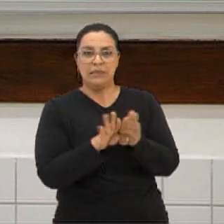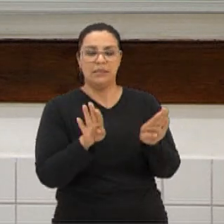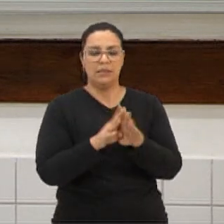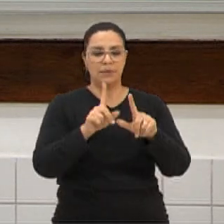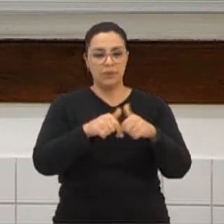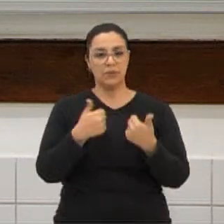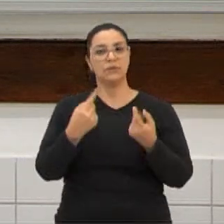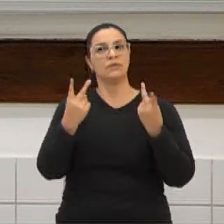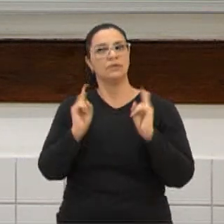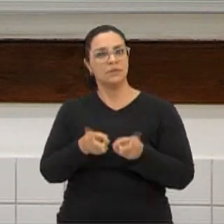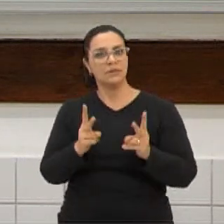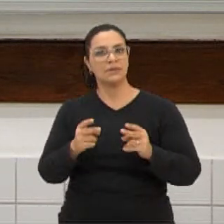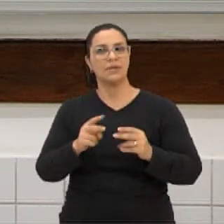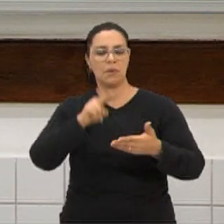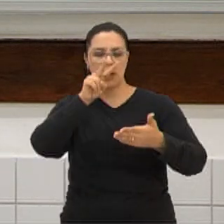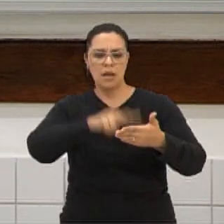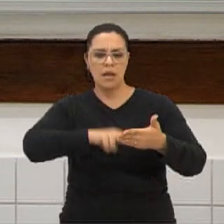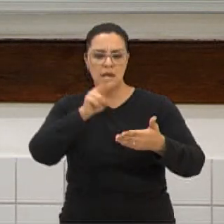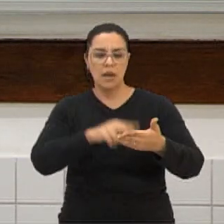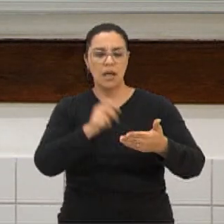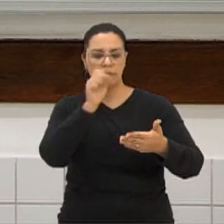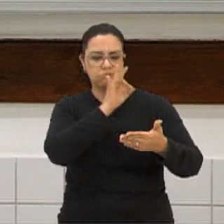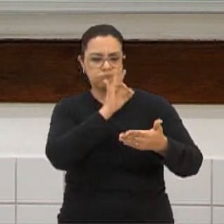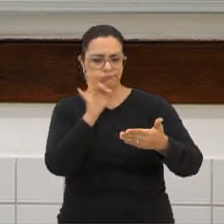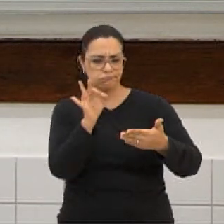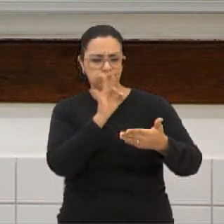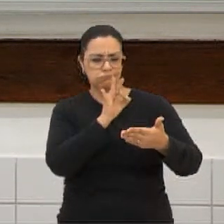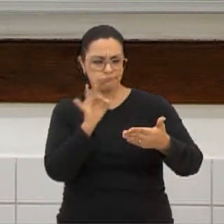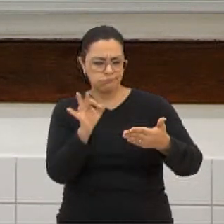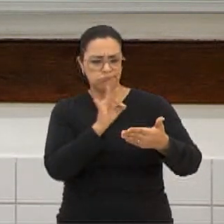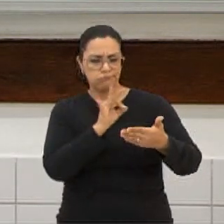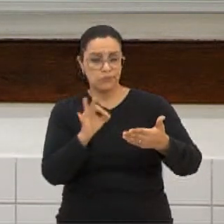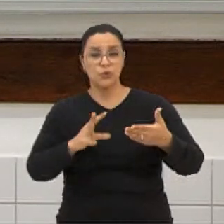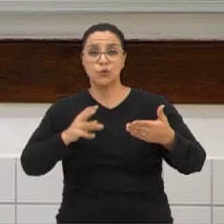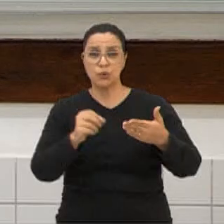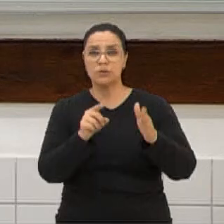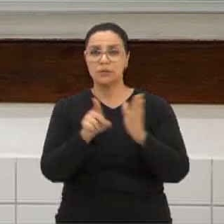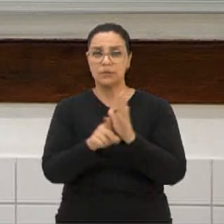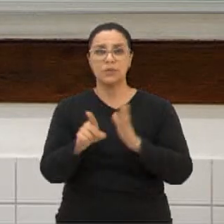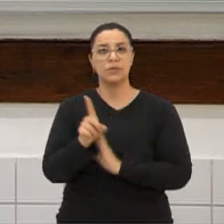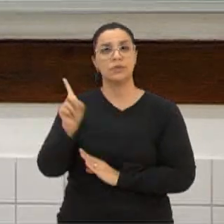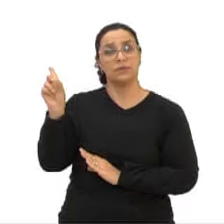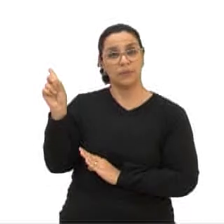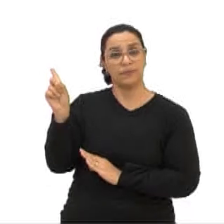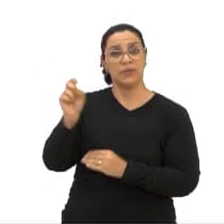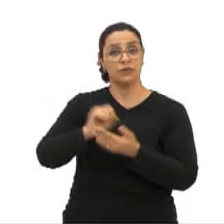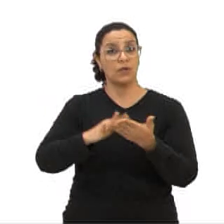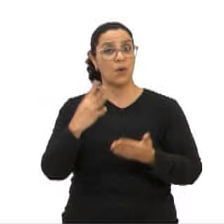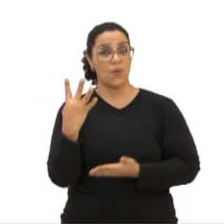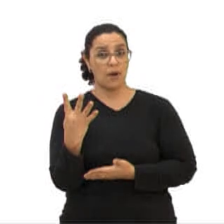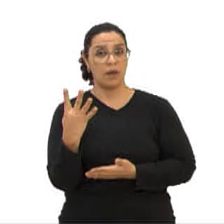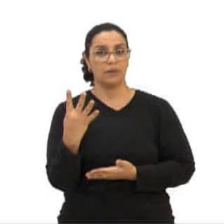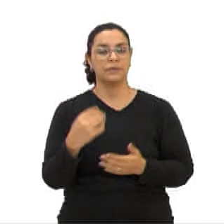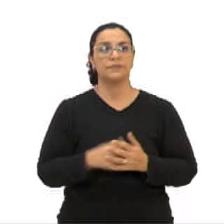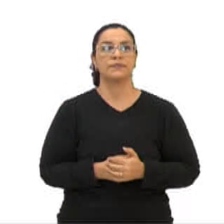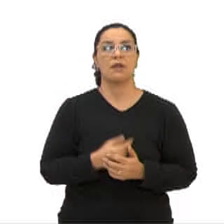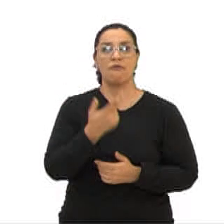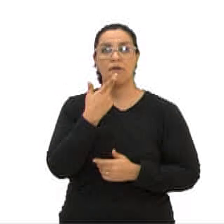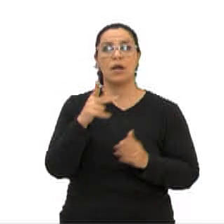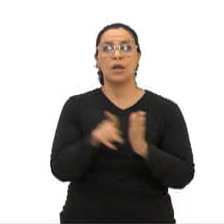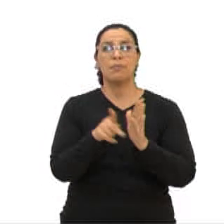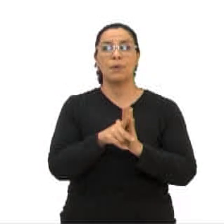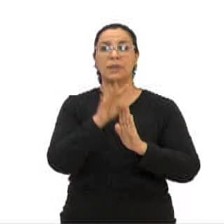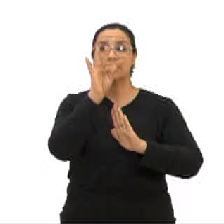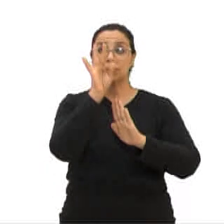tenha calma, leia com atenção todas as questões. A exemplo do que a gente vai fazer agora, ó. A questão número 4, ó, ela vai trazer